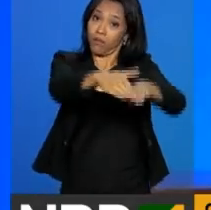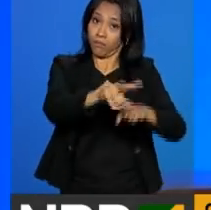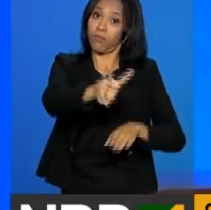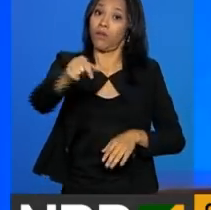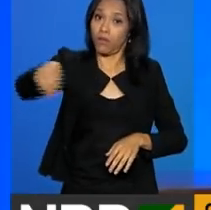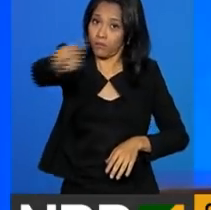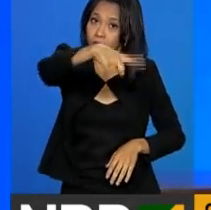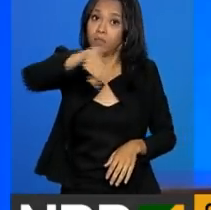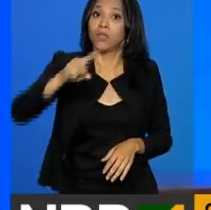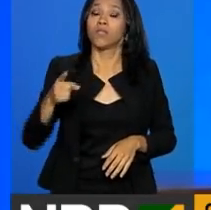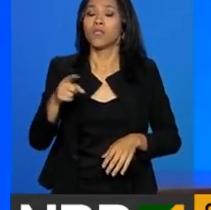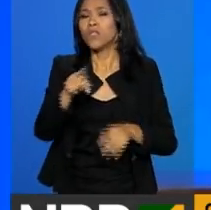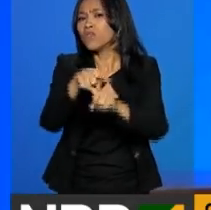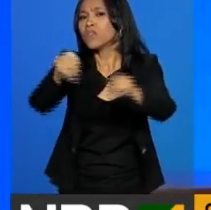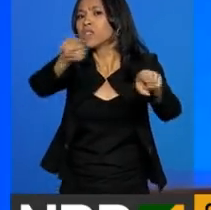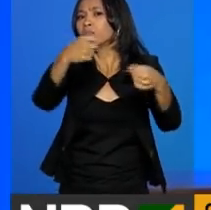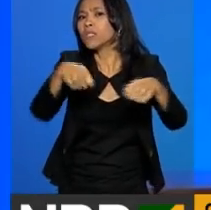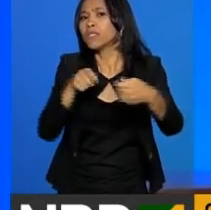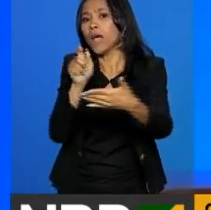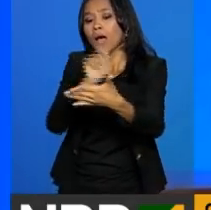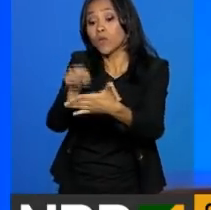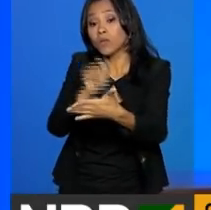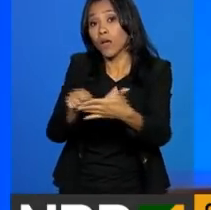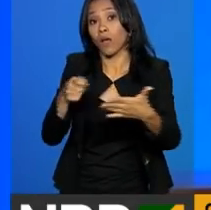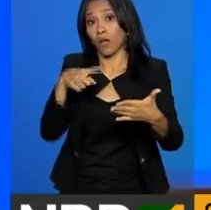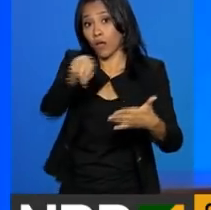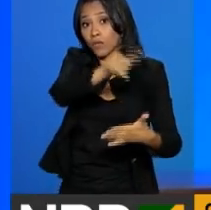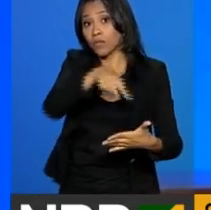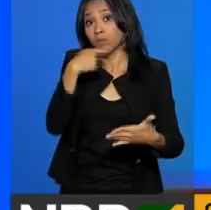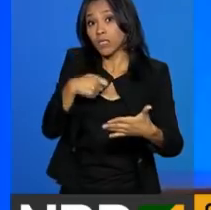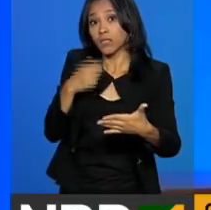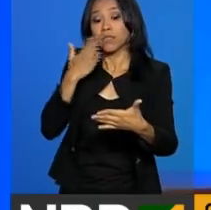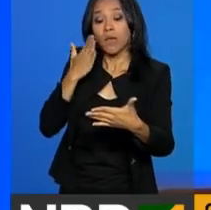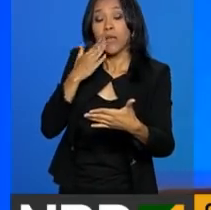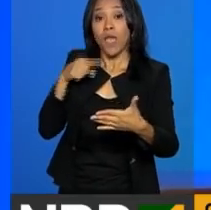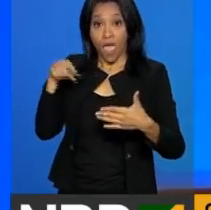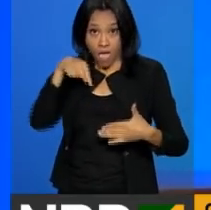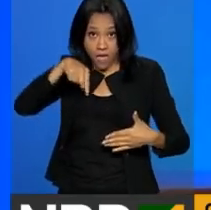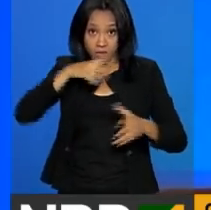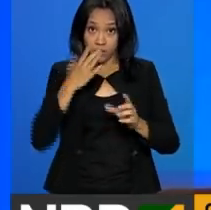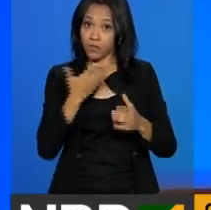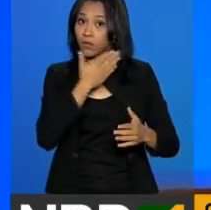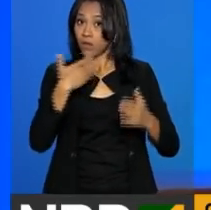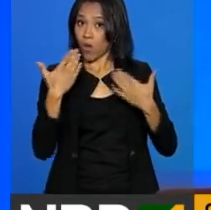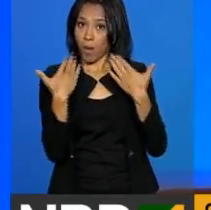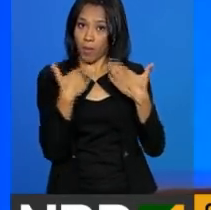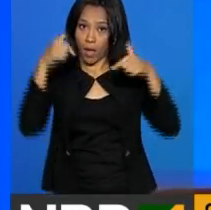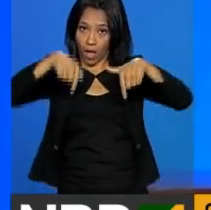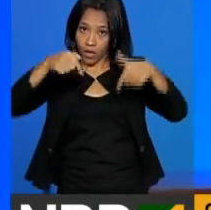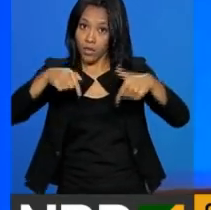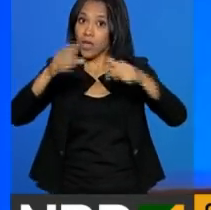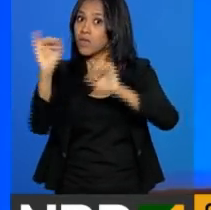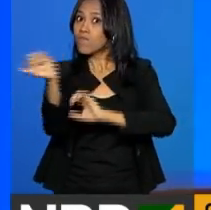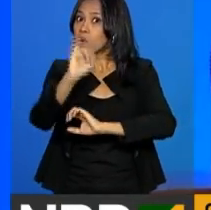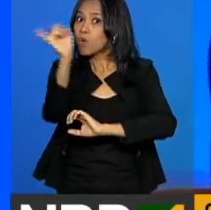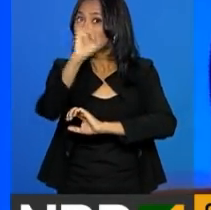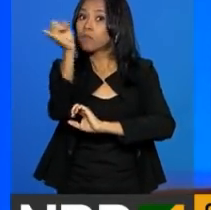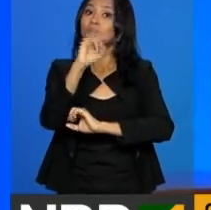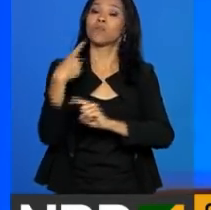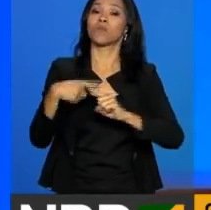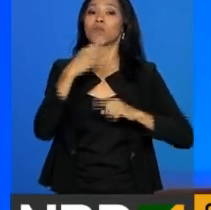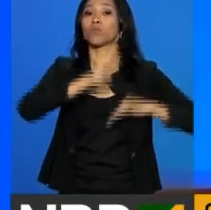todos anotados registrados porque essas conversas são muito importantes que os investidores acompanham